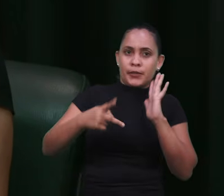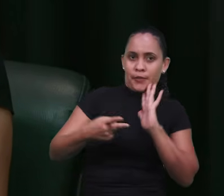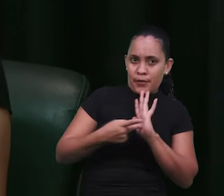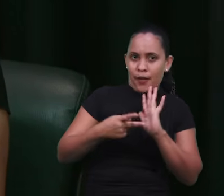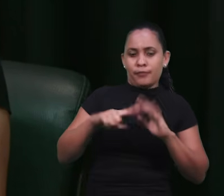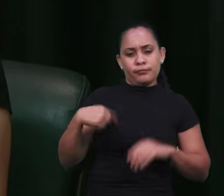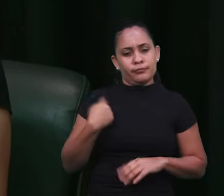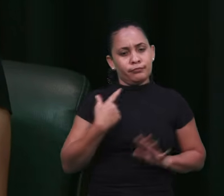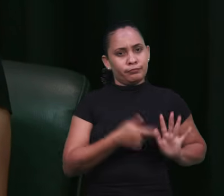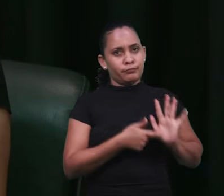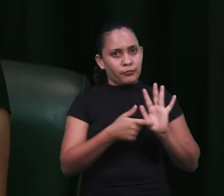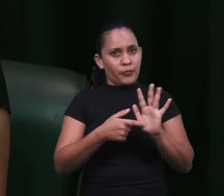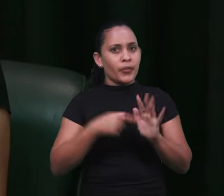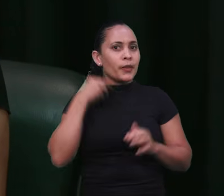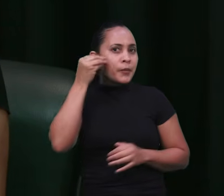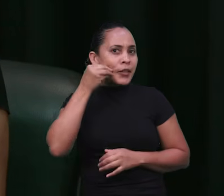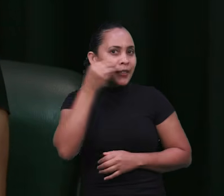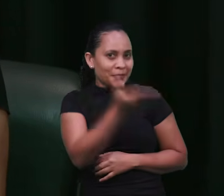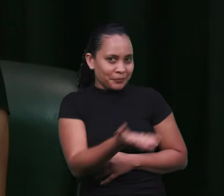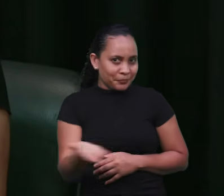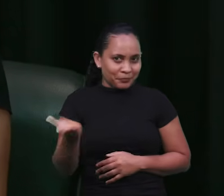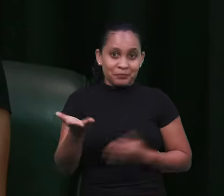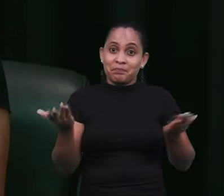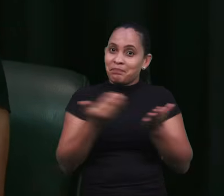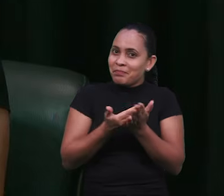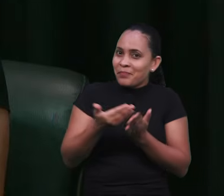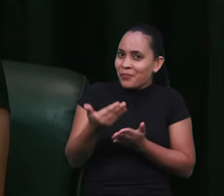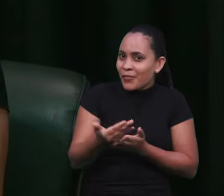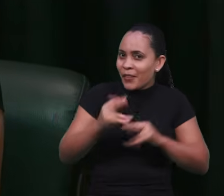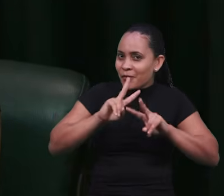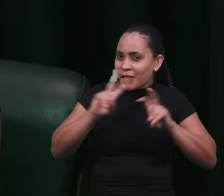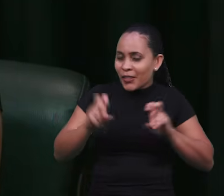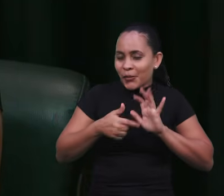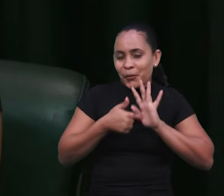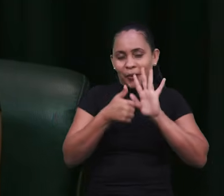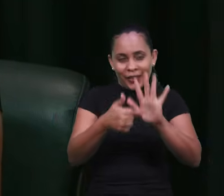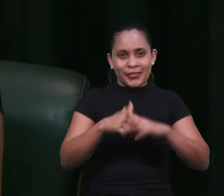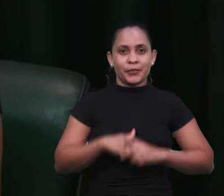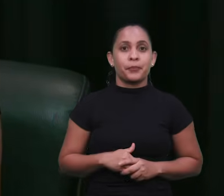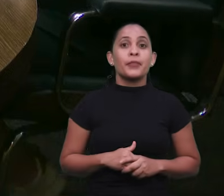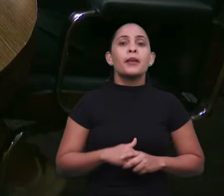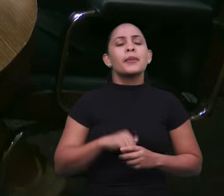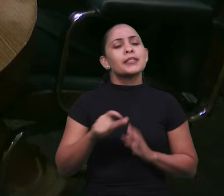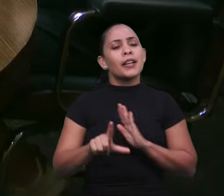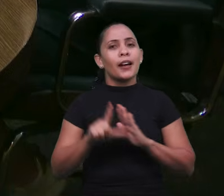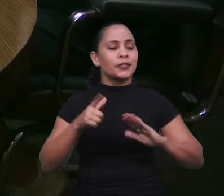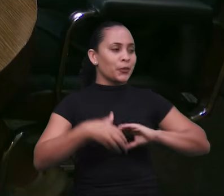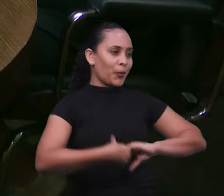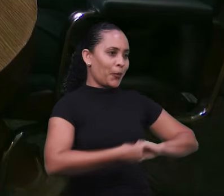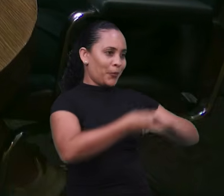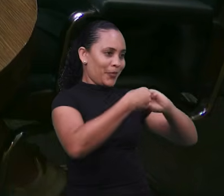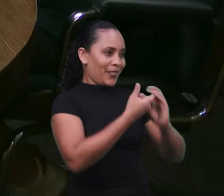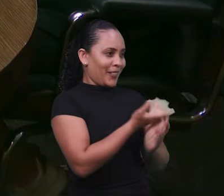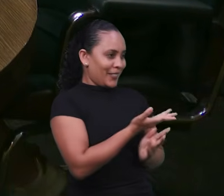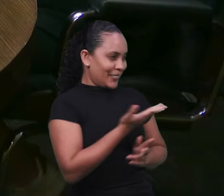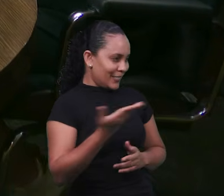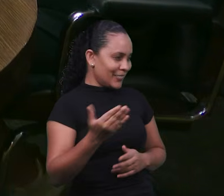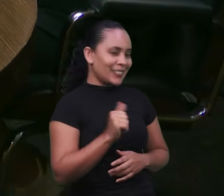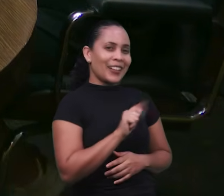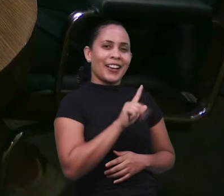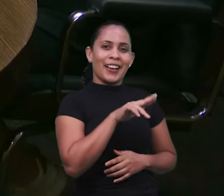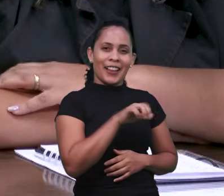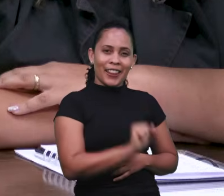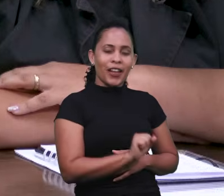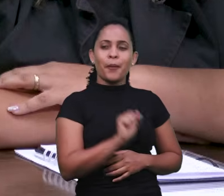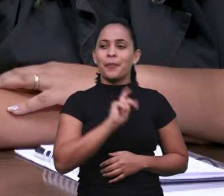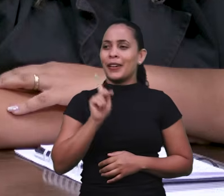E a gente traz essa experiência para os irmãos. Então, nós vamos começar falando sobre isso, mas antes, vamos cumprimentar os nossos irmãos que estão conosco. Alan, a paz do Pai Senhor.